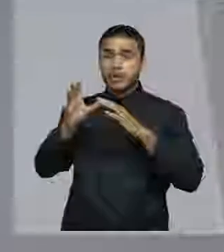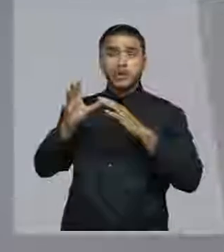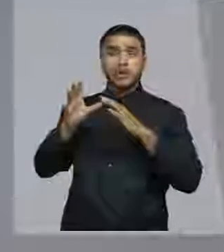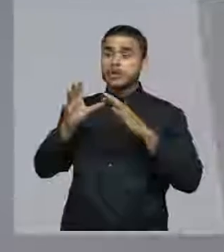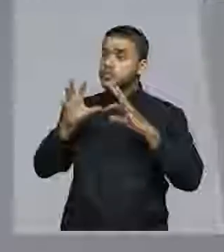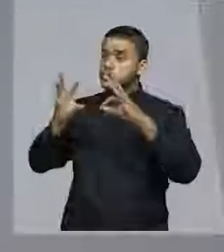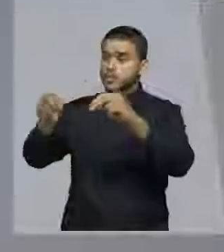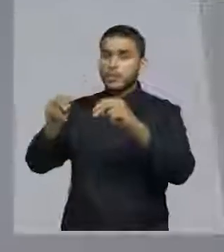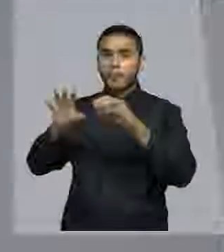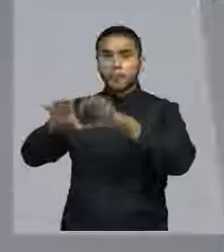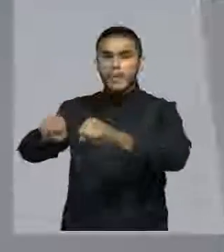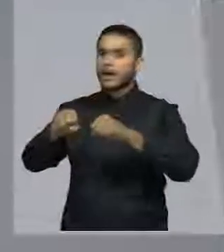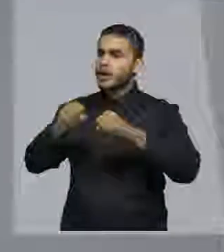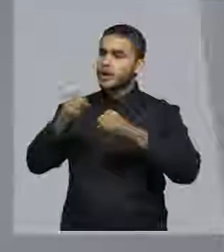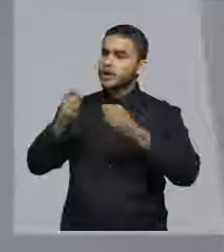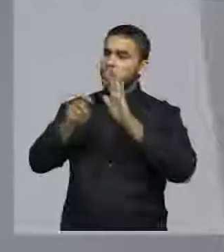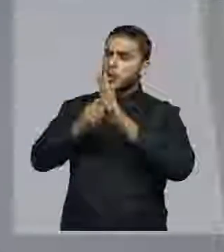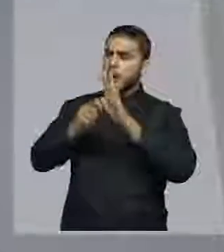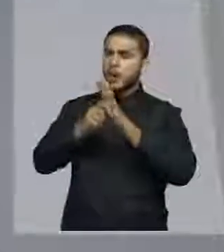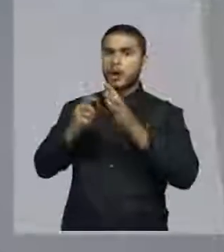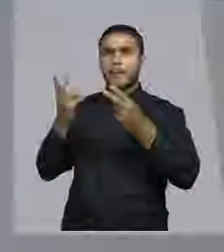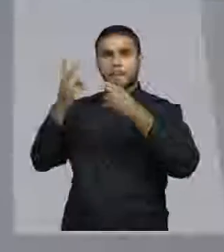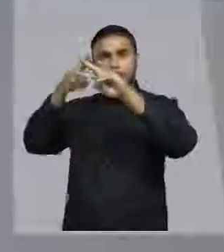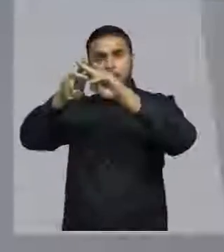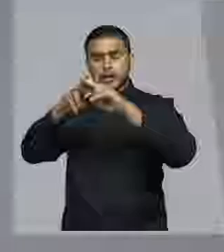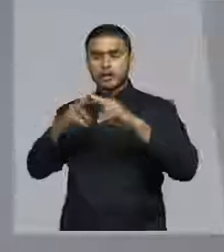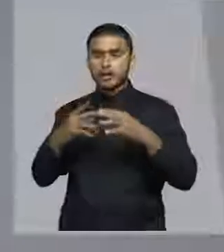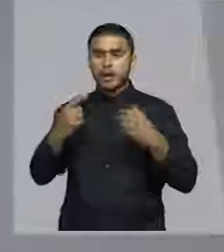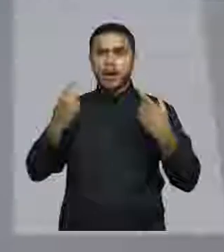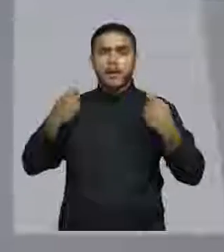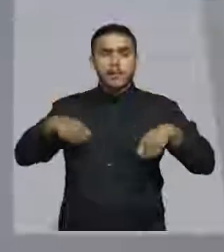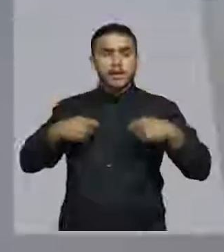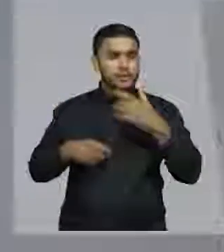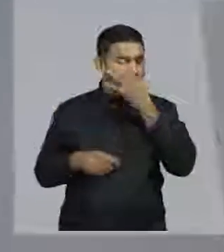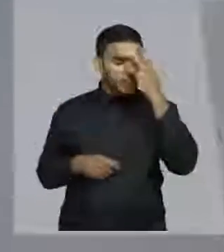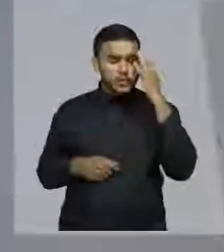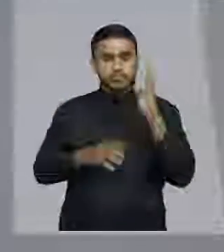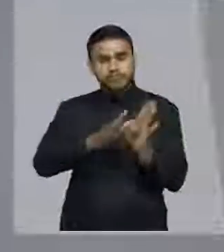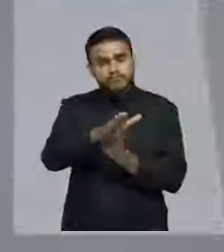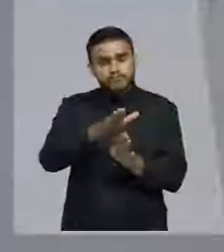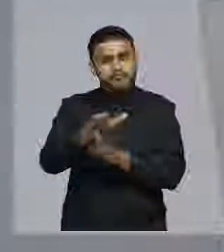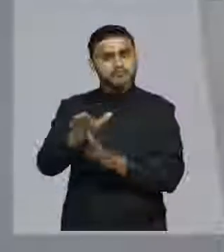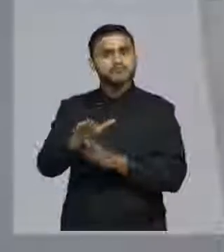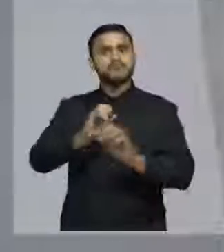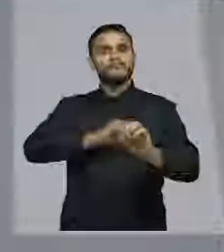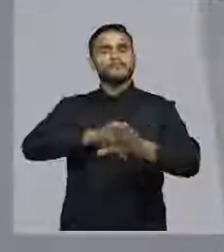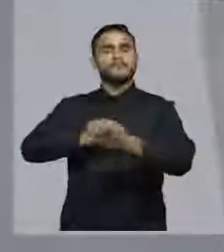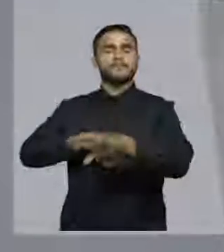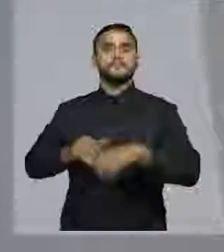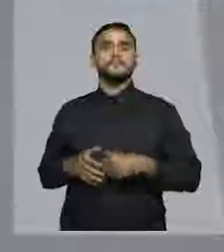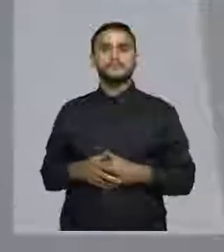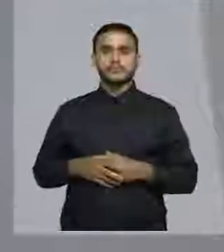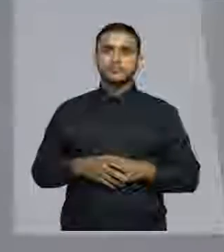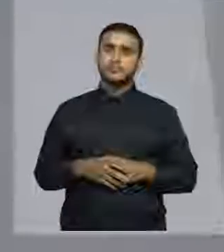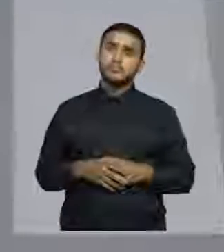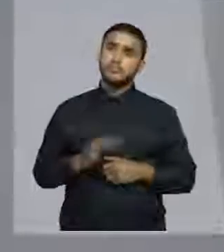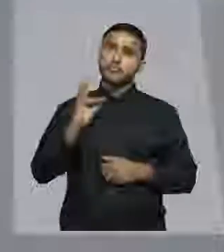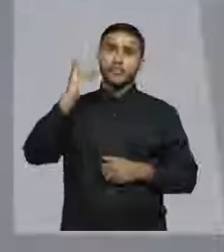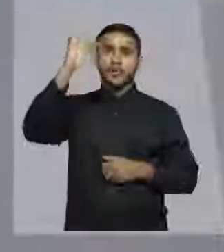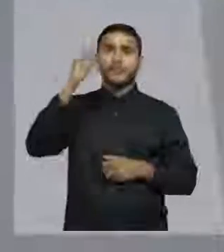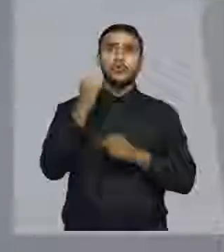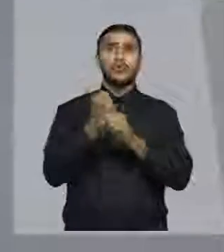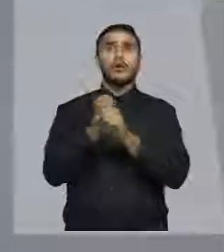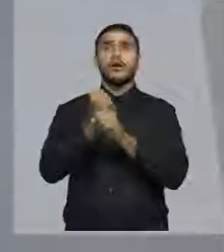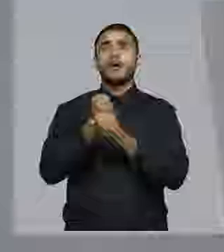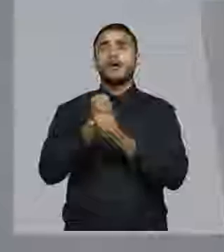têm que vir de forma imediata e permanecer no longo prazo. Quer dizer, isso para a gente ter aí, talvez, uma passagem de 2, 3